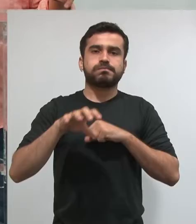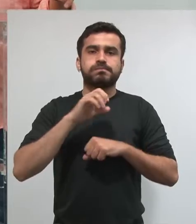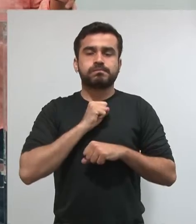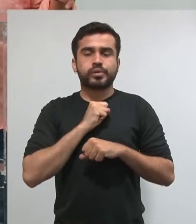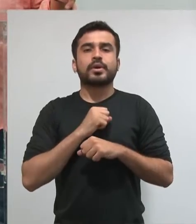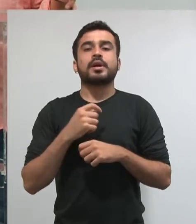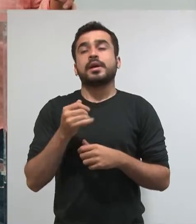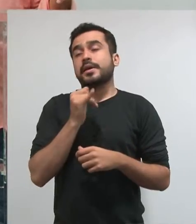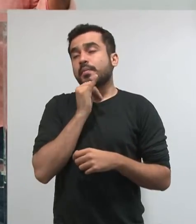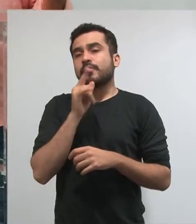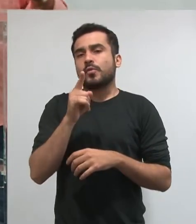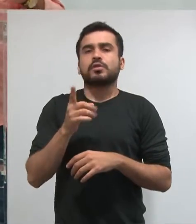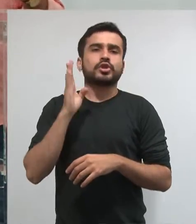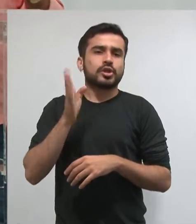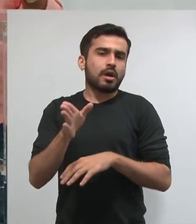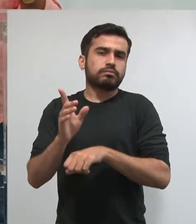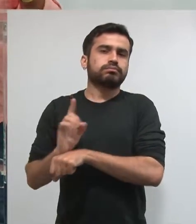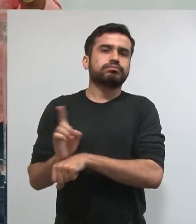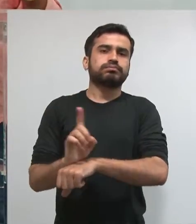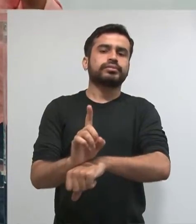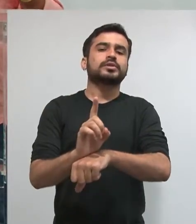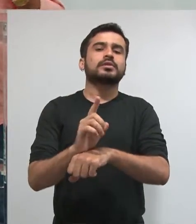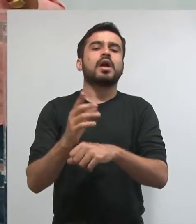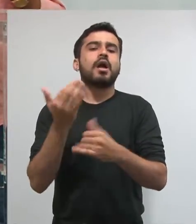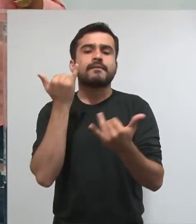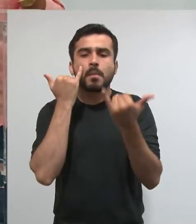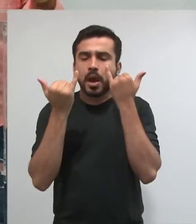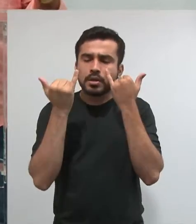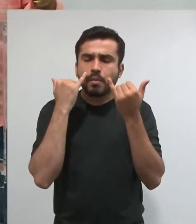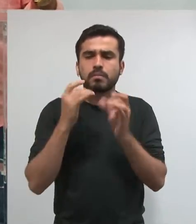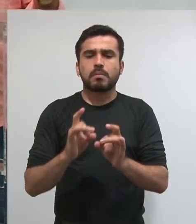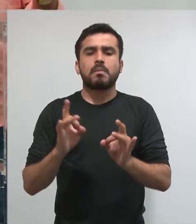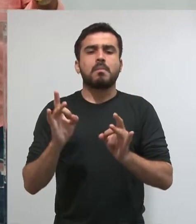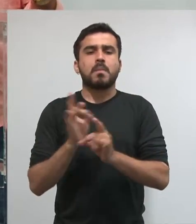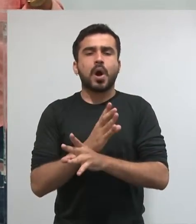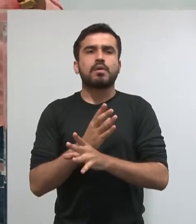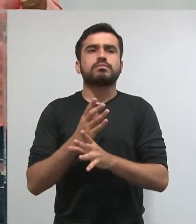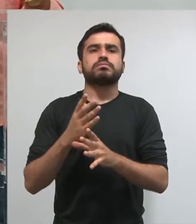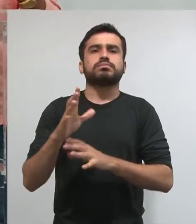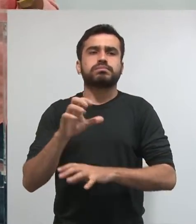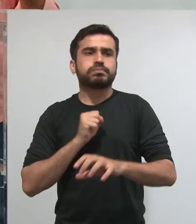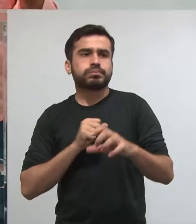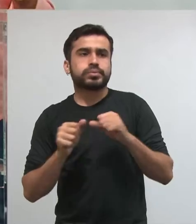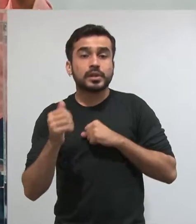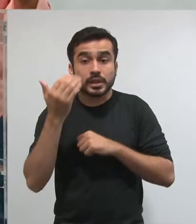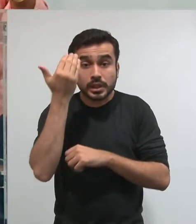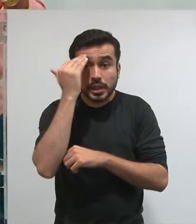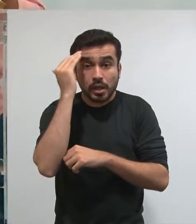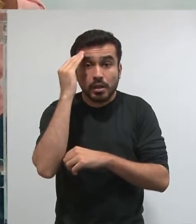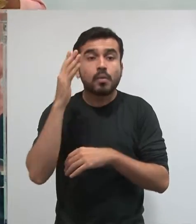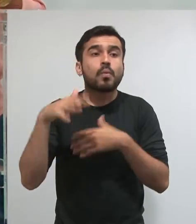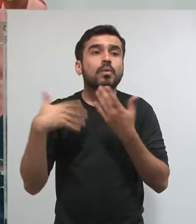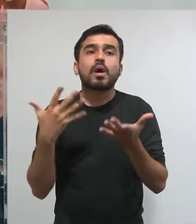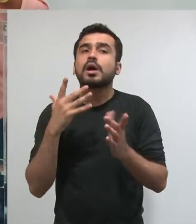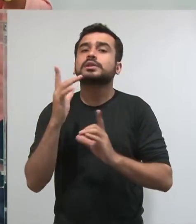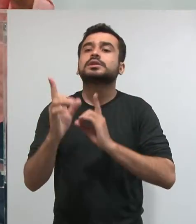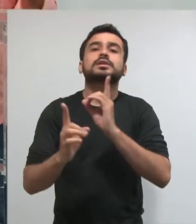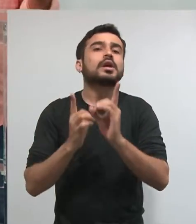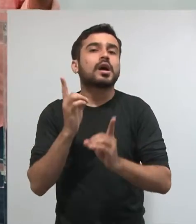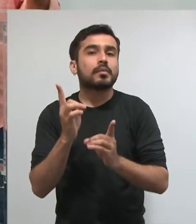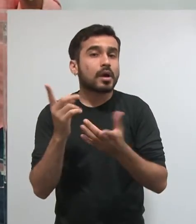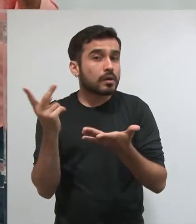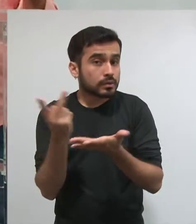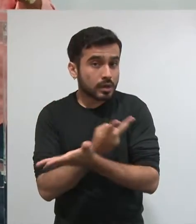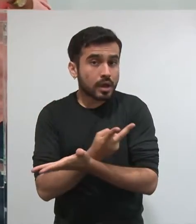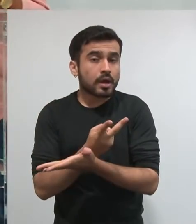de monitoramento e você, a partir dos dados, das informações coletadas, você compreendeu a dinâmica de um processo e como esses